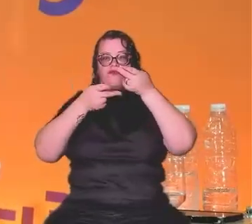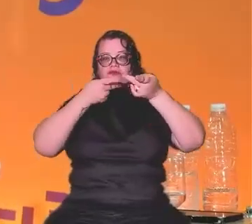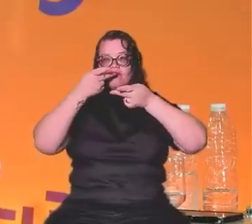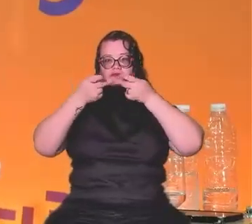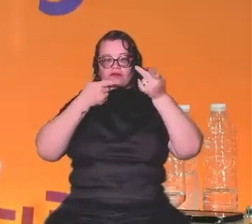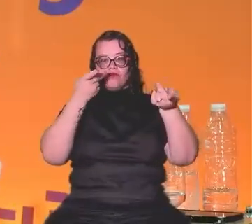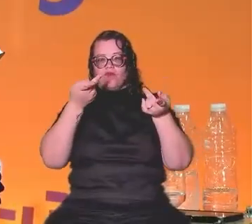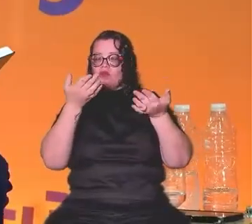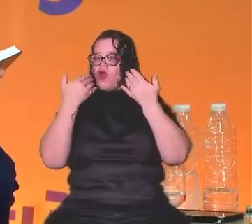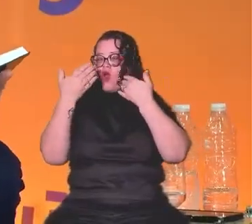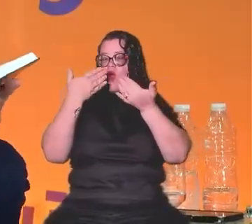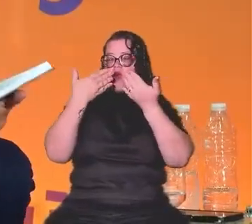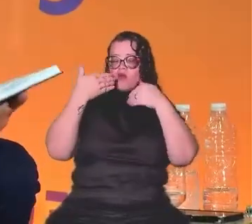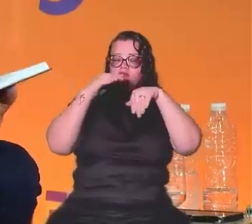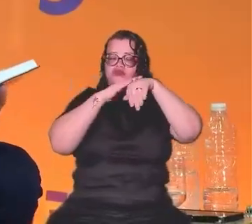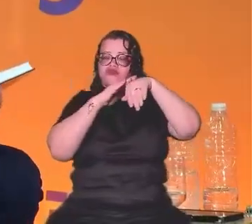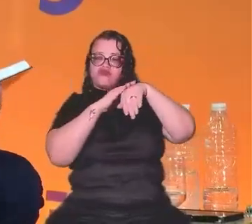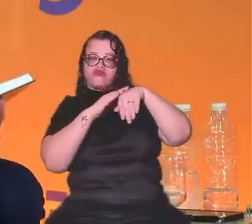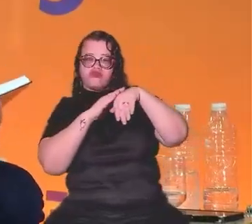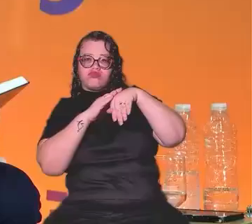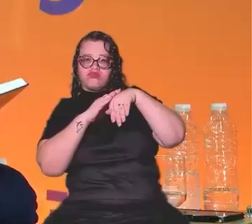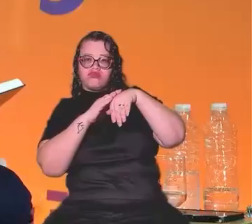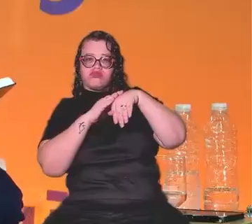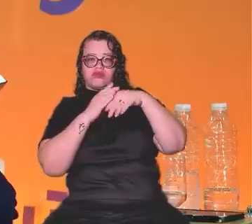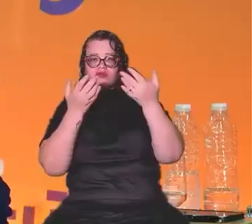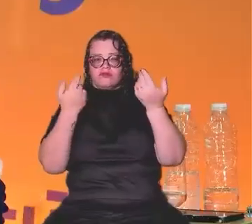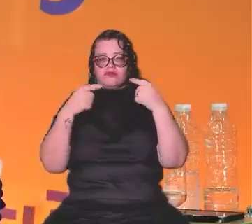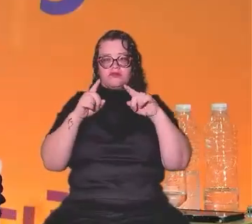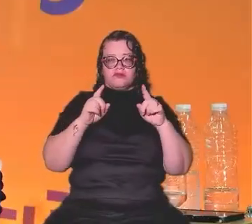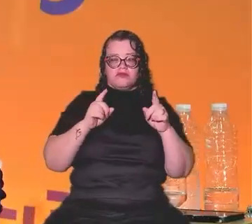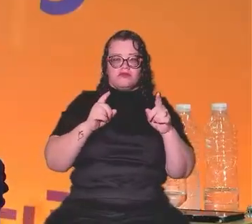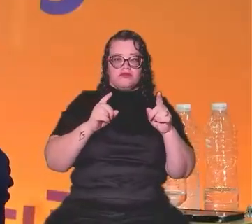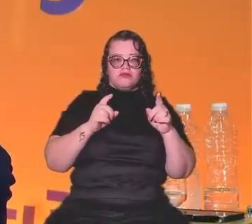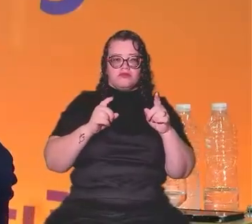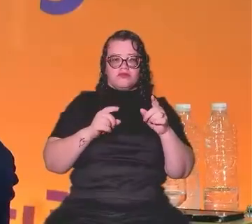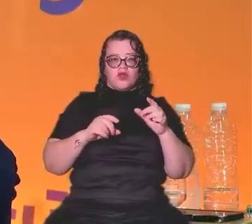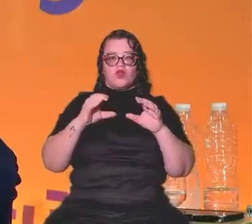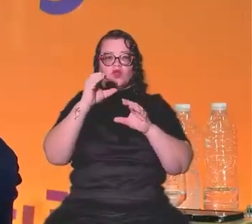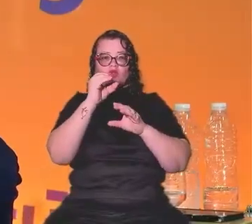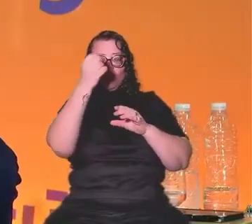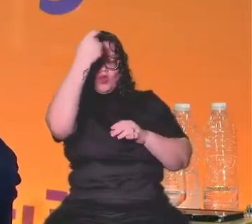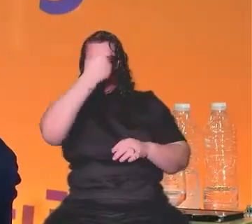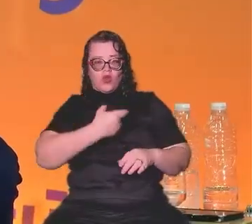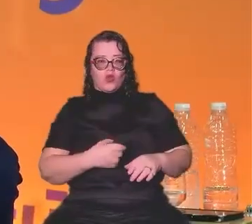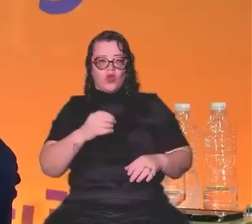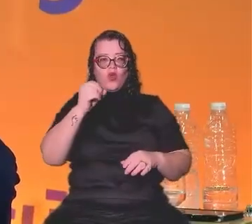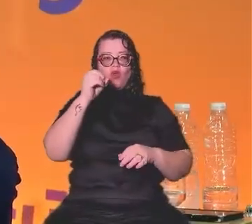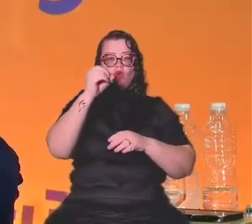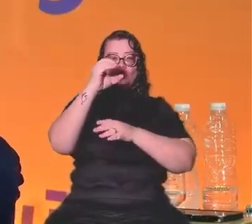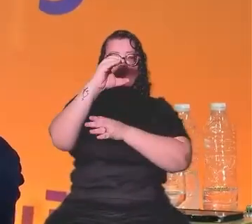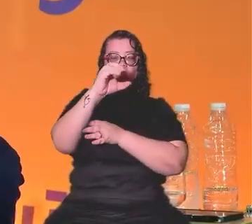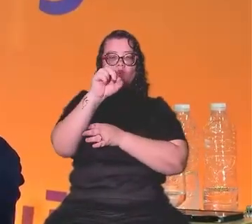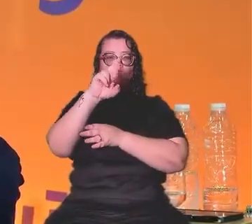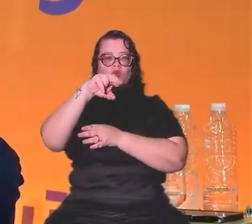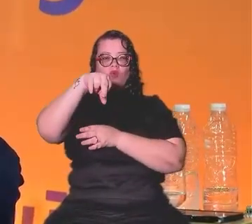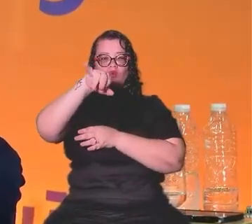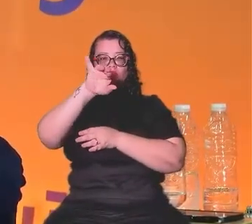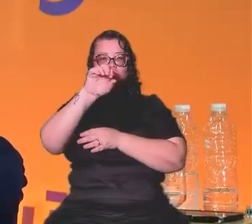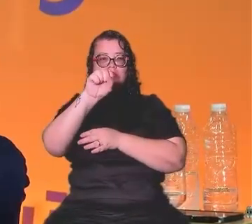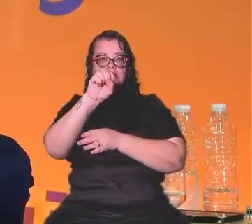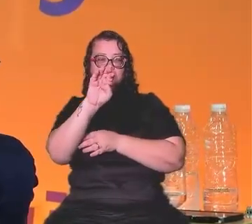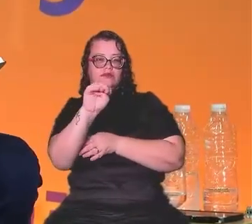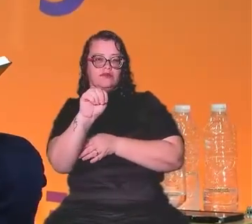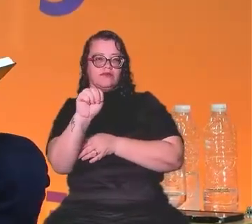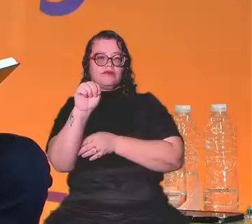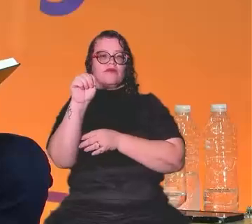Ou uma conversa lírica, um devaneio. Sou cronista de segundo caderno, mas em